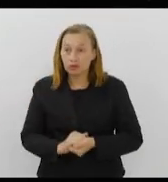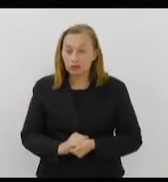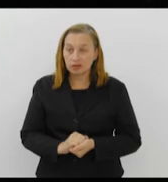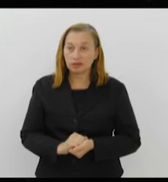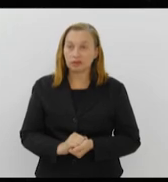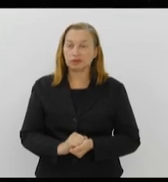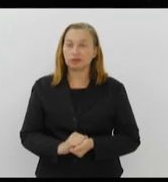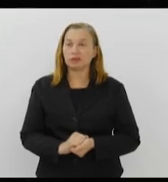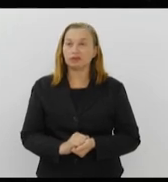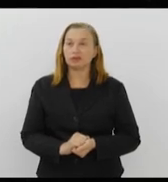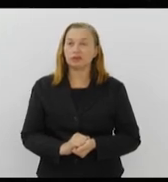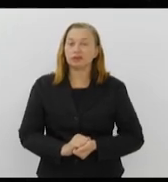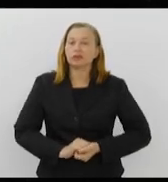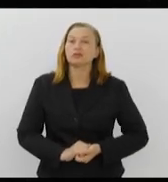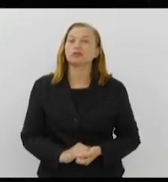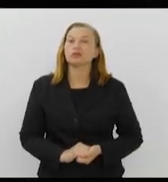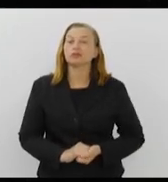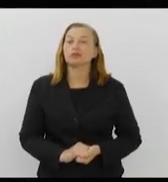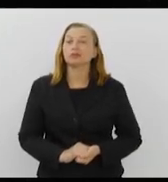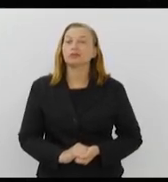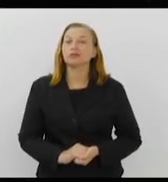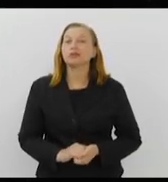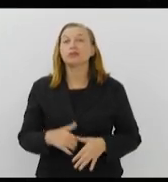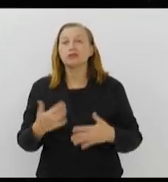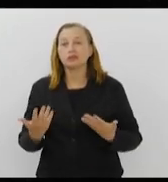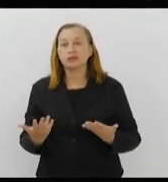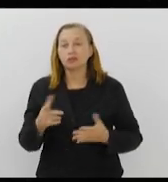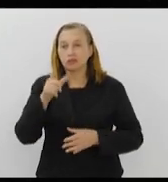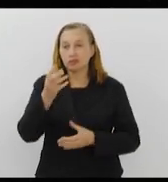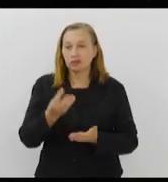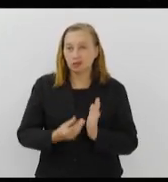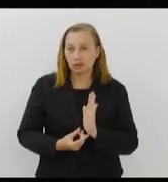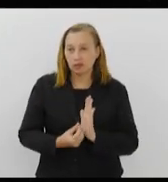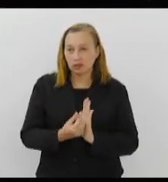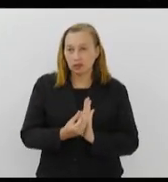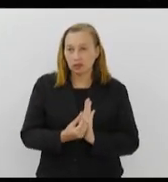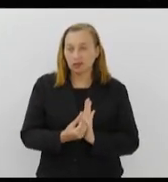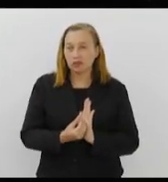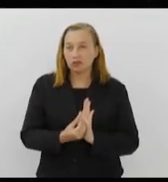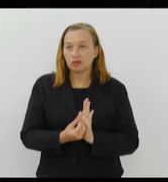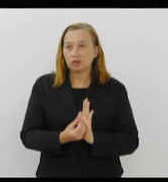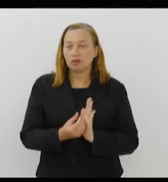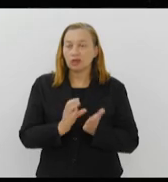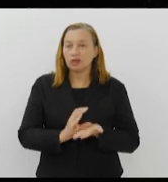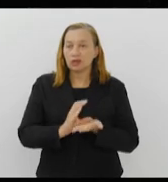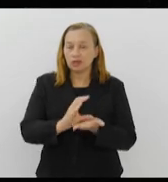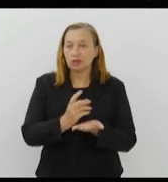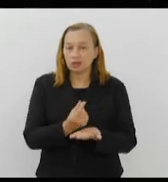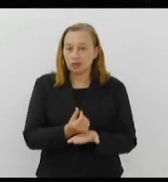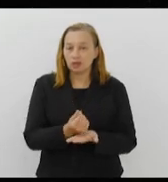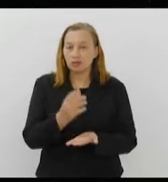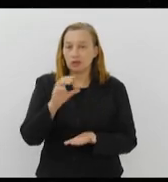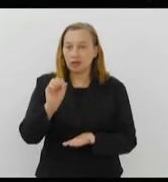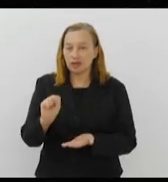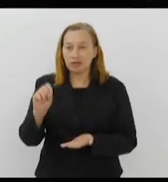dezenas negadas. Então, esse recurso à instância superior, a STJ,